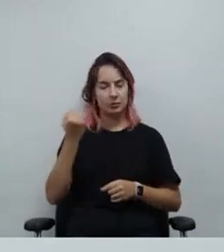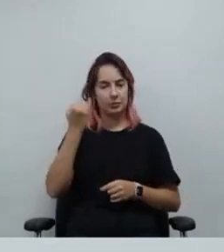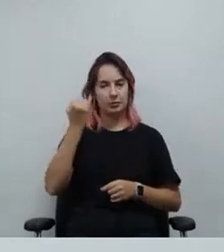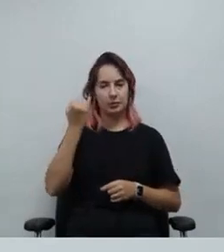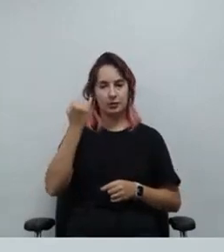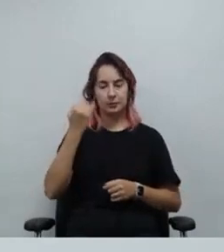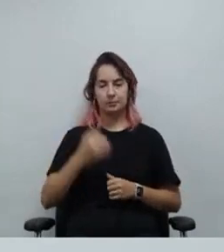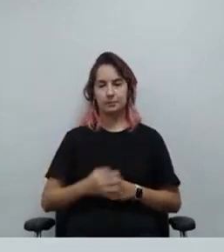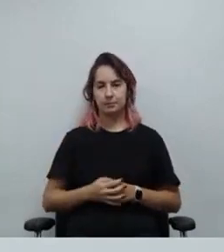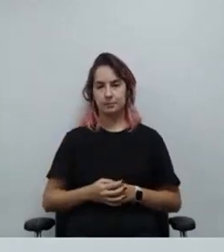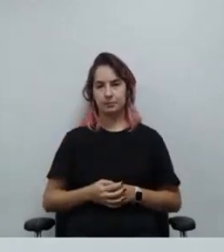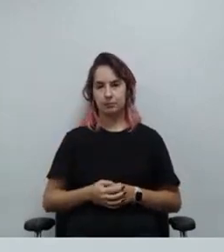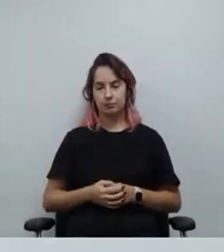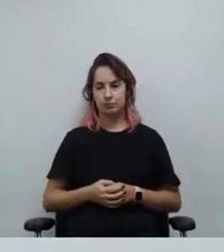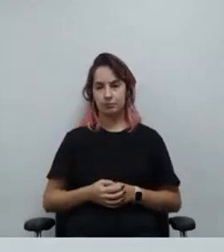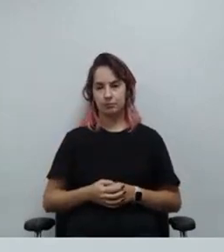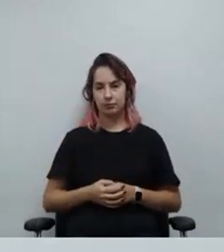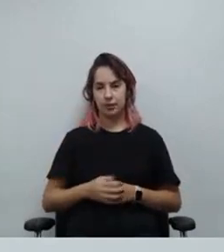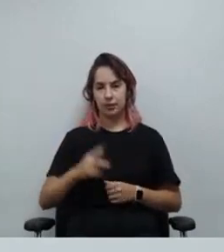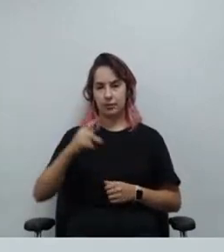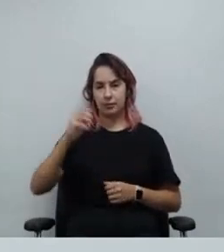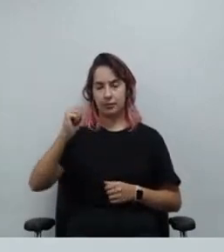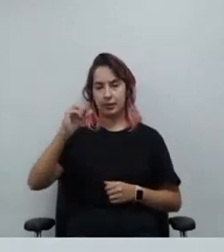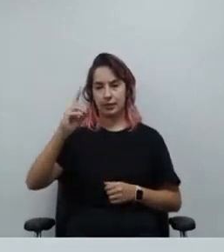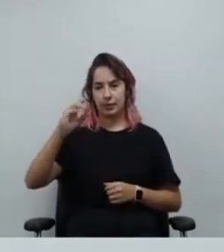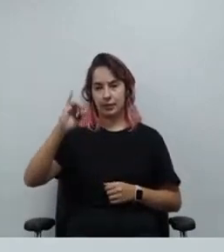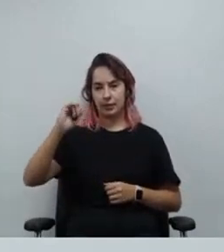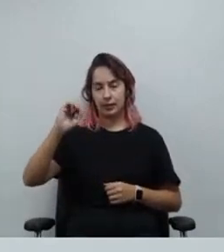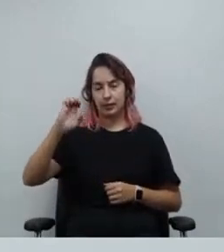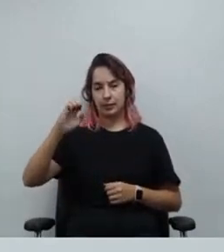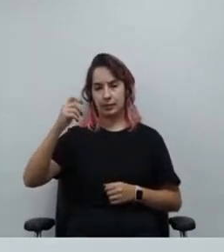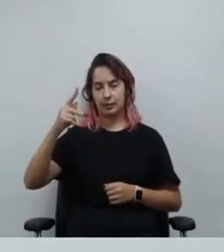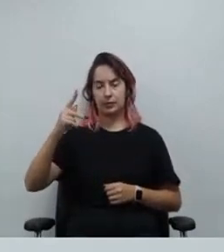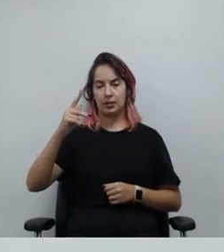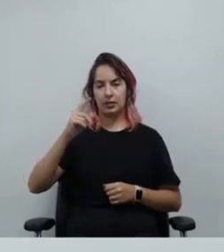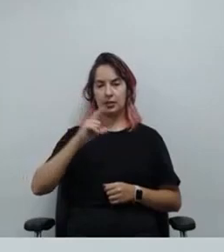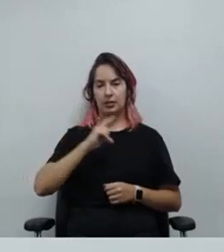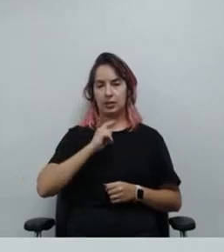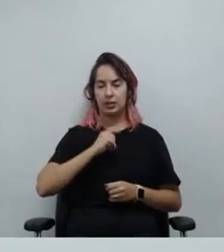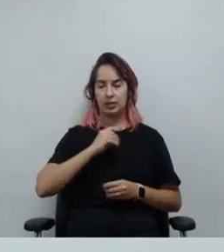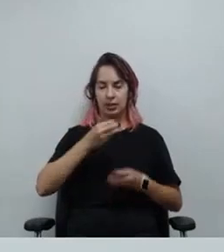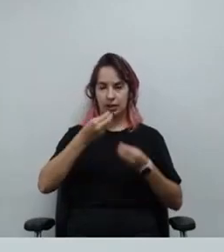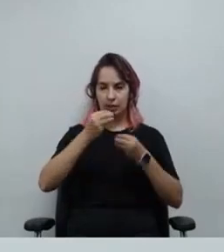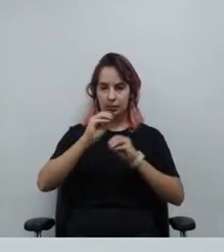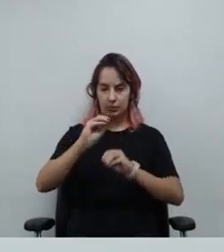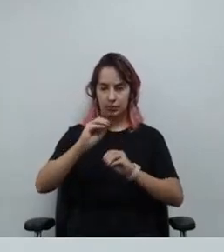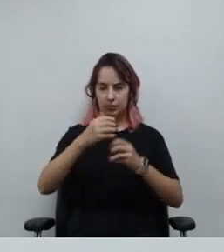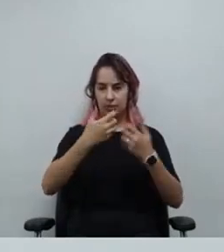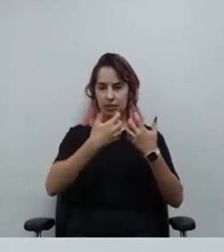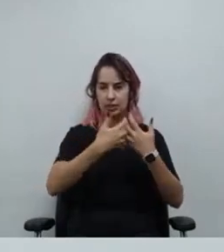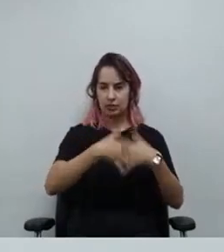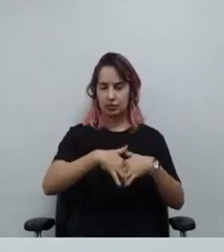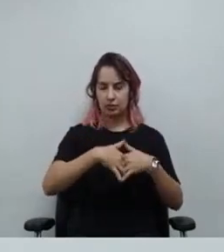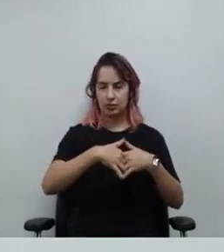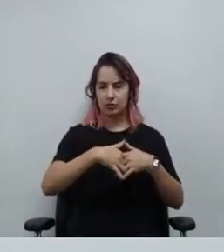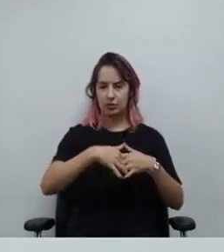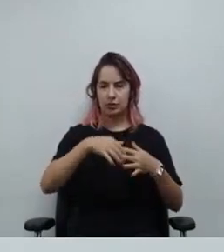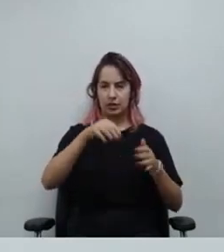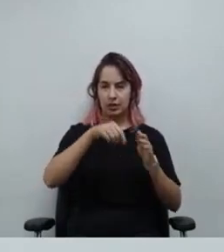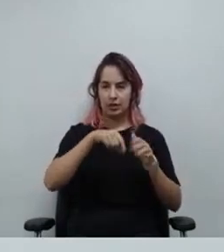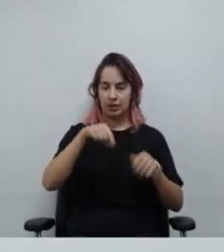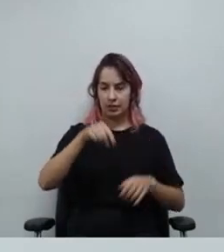Felipe, pela PADEP, que haja uma implementação de mecanismos internos da